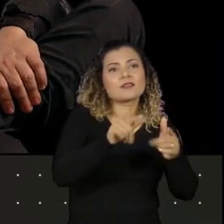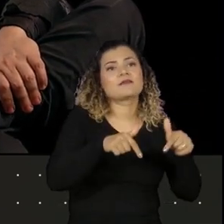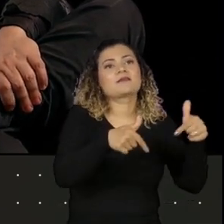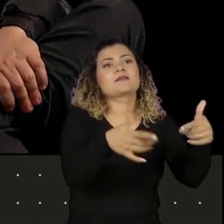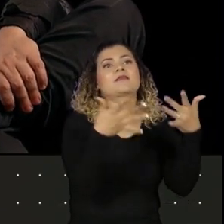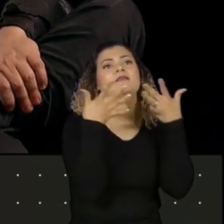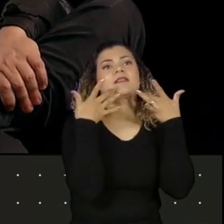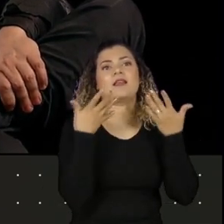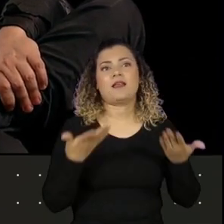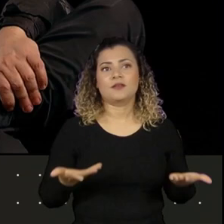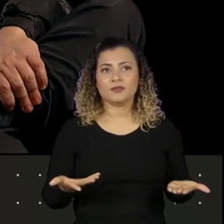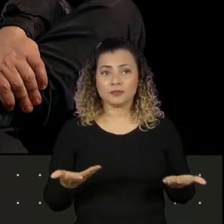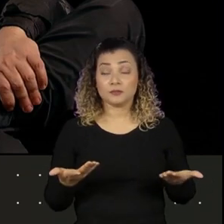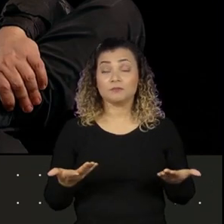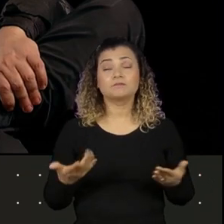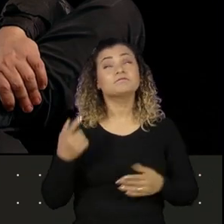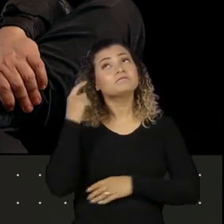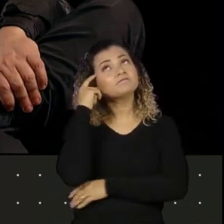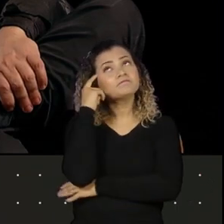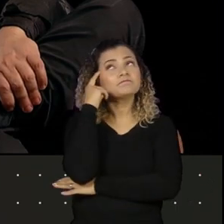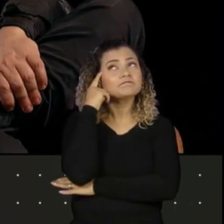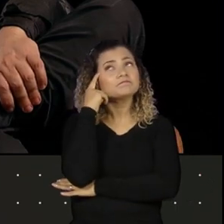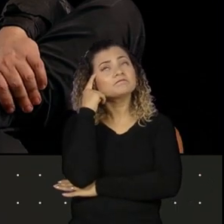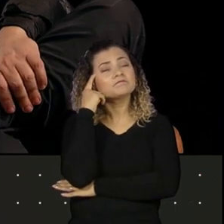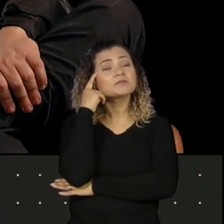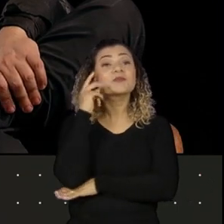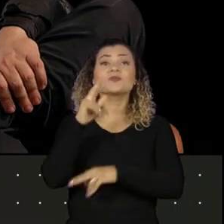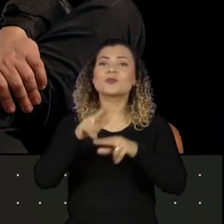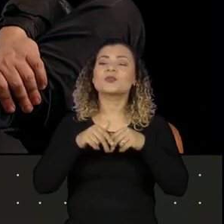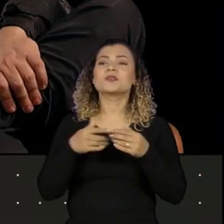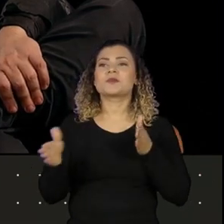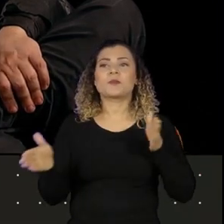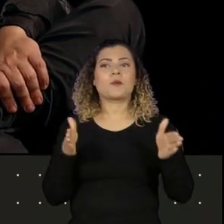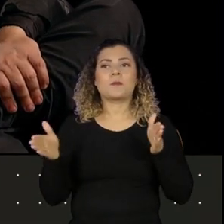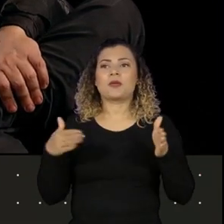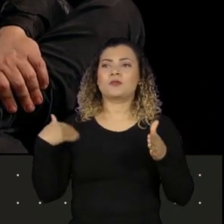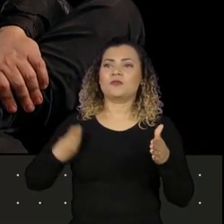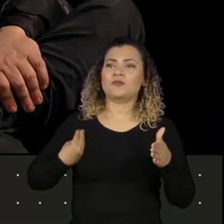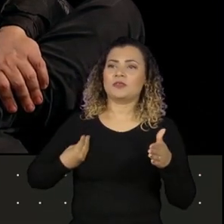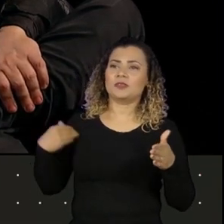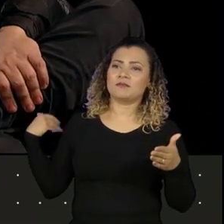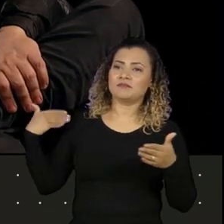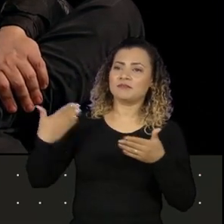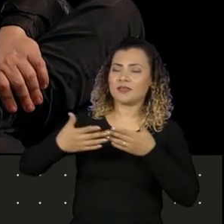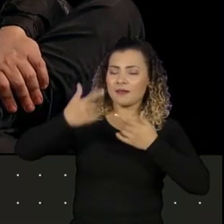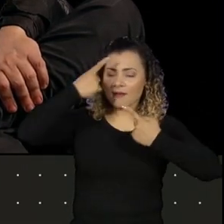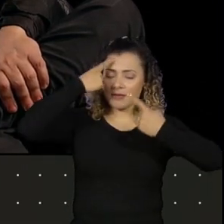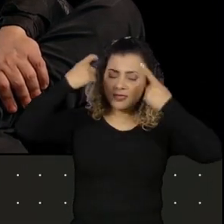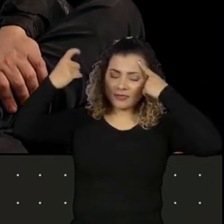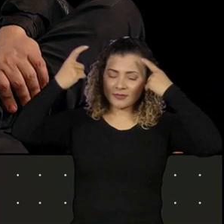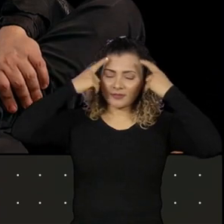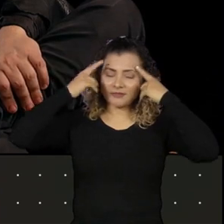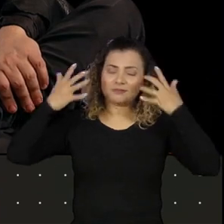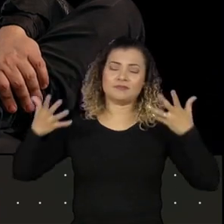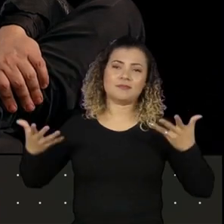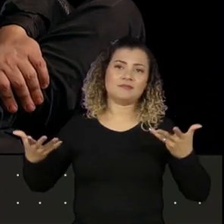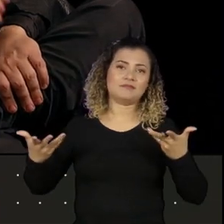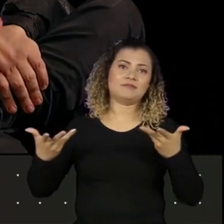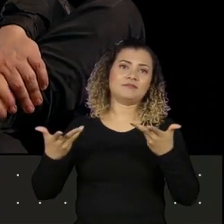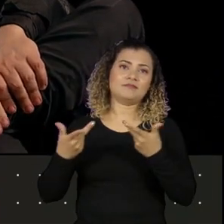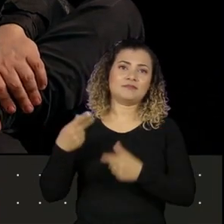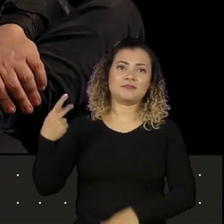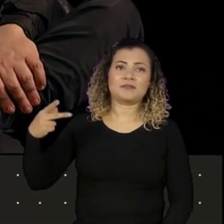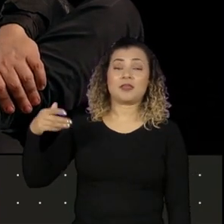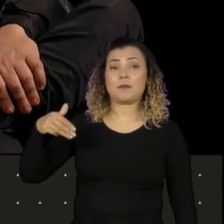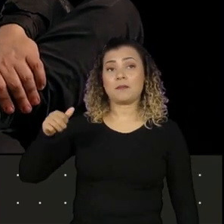espetáculo. Então, é um dos momentos da trajetória de criatividade do Mário, eu